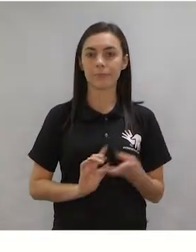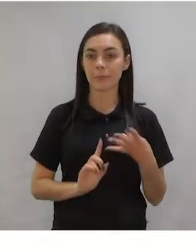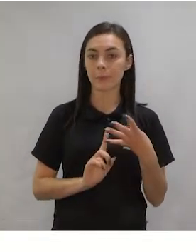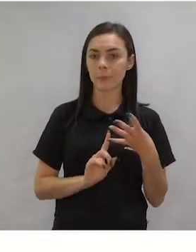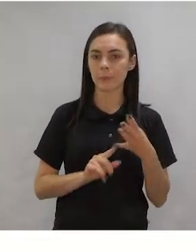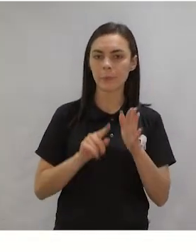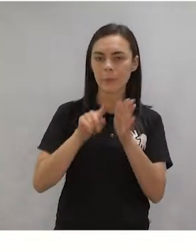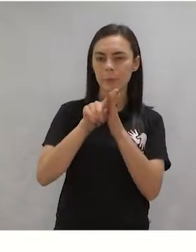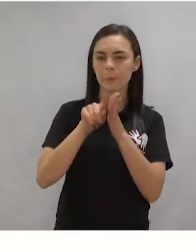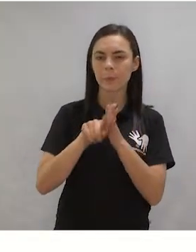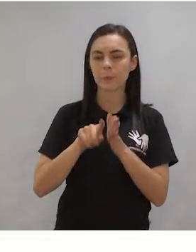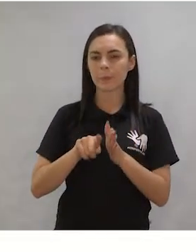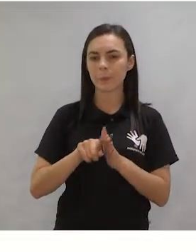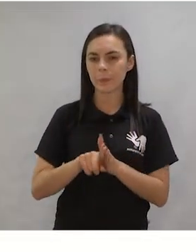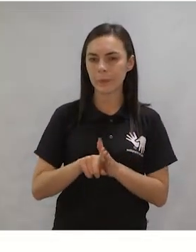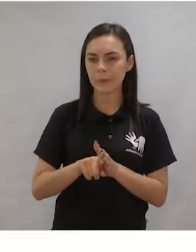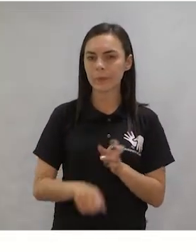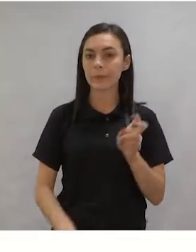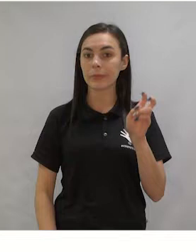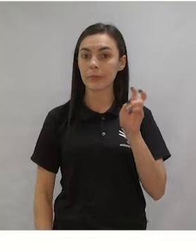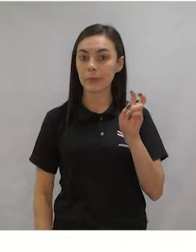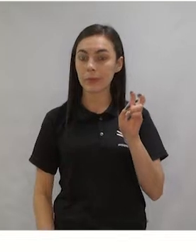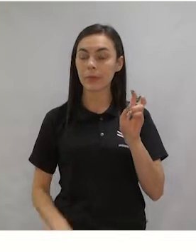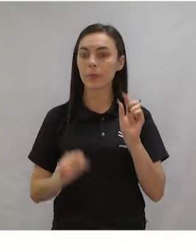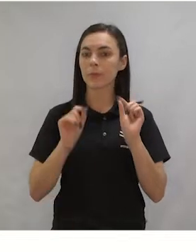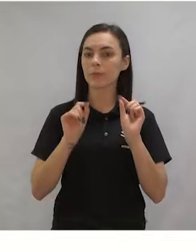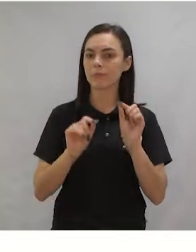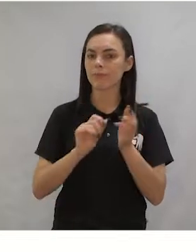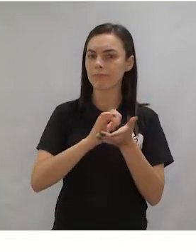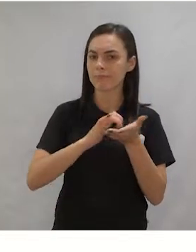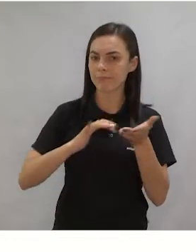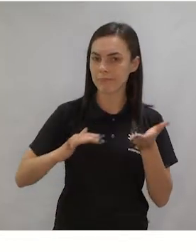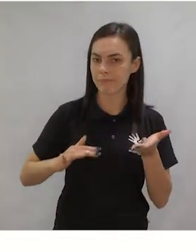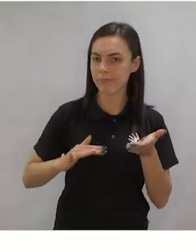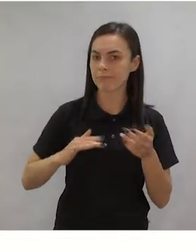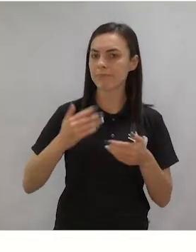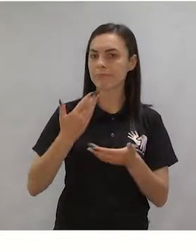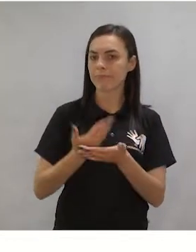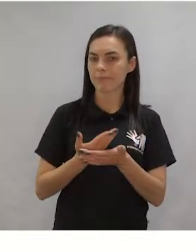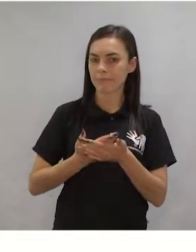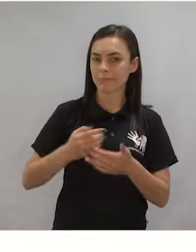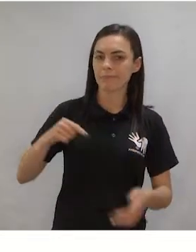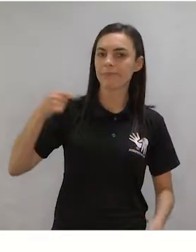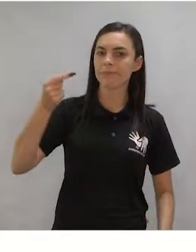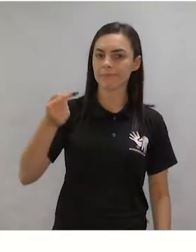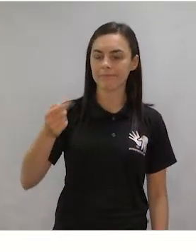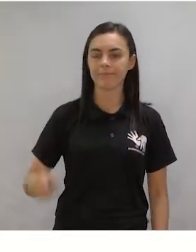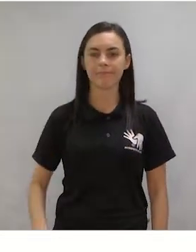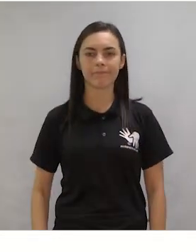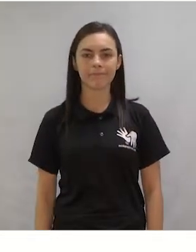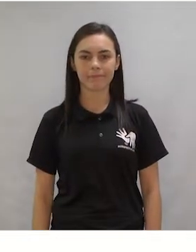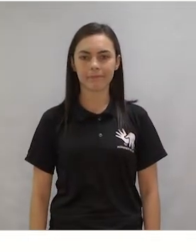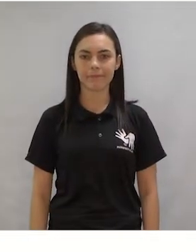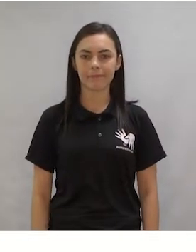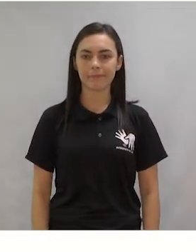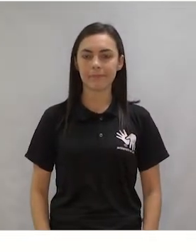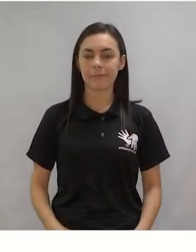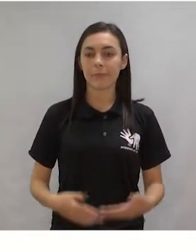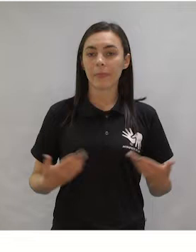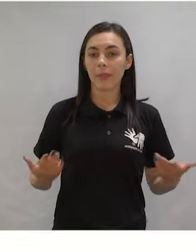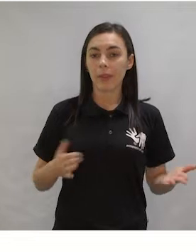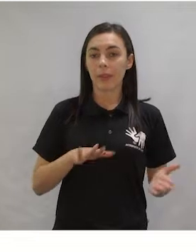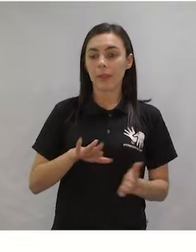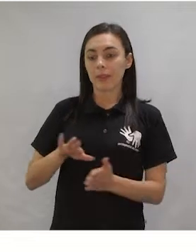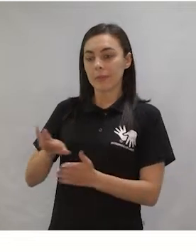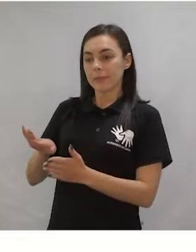teremos um quiz e, para finalizar, uma atividade para a próxima aula. Então,